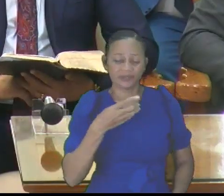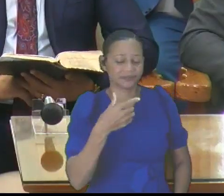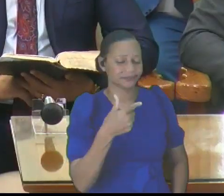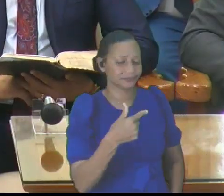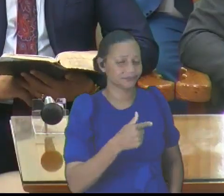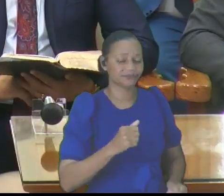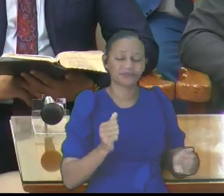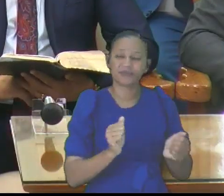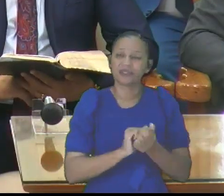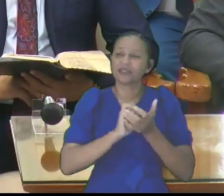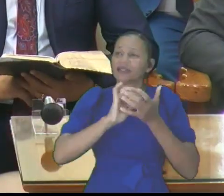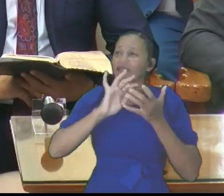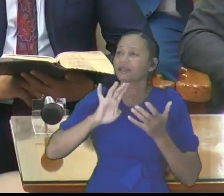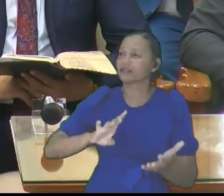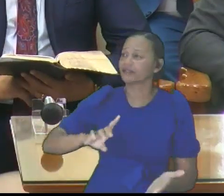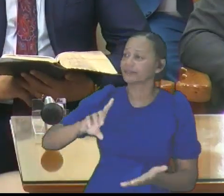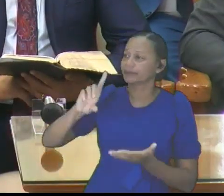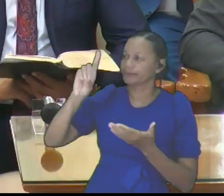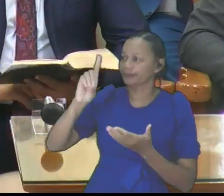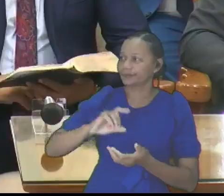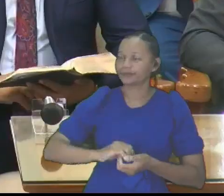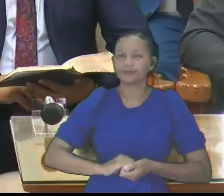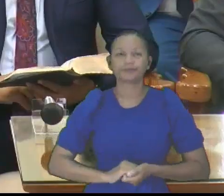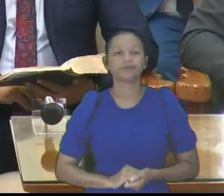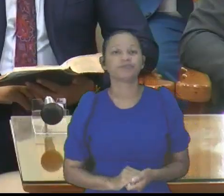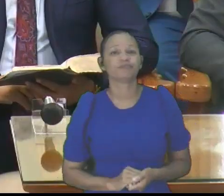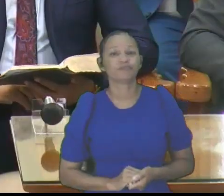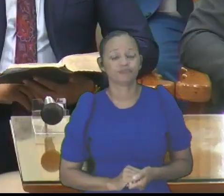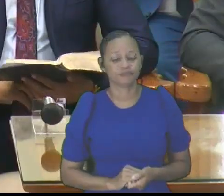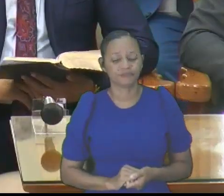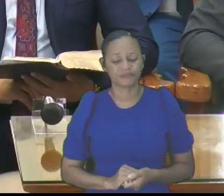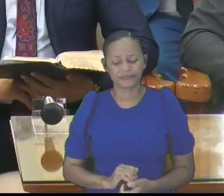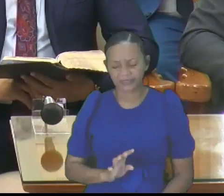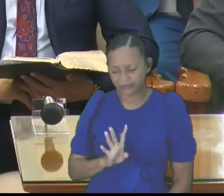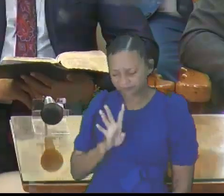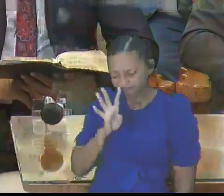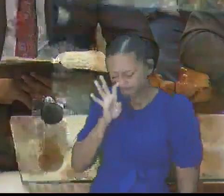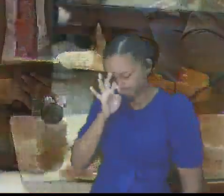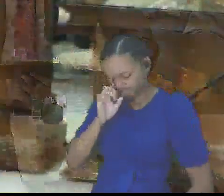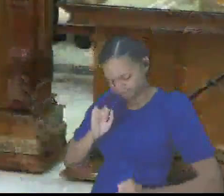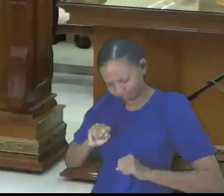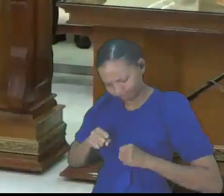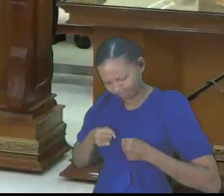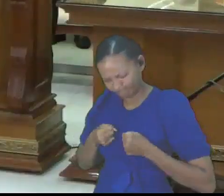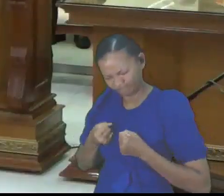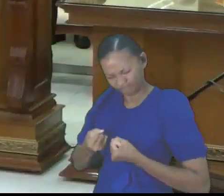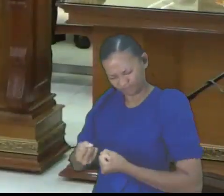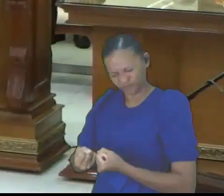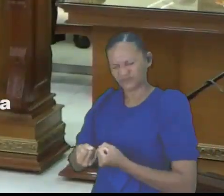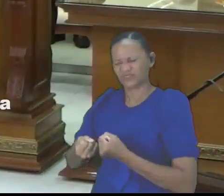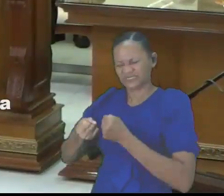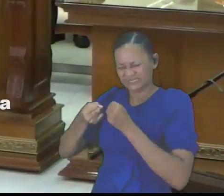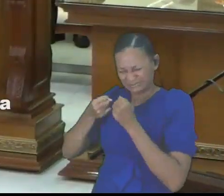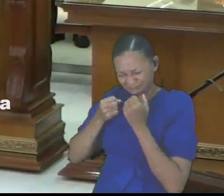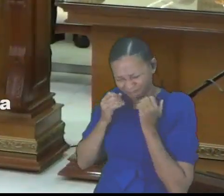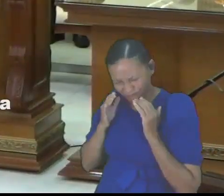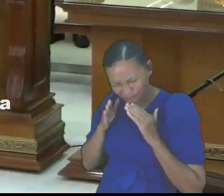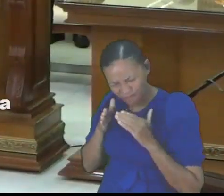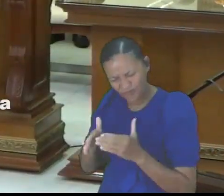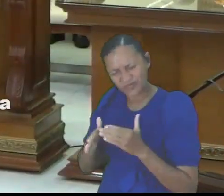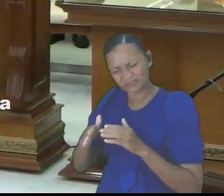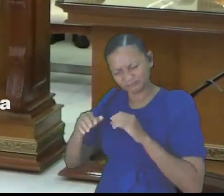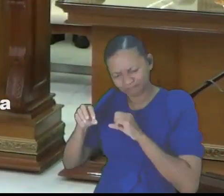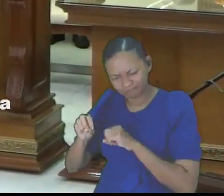42. Glória a Deus. E perseveravam na doutrina dos apóstolos, e